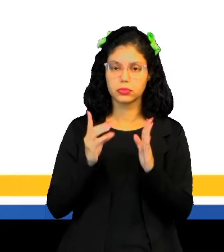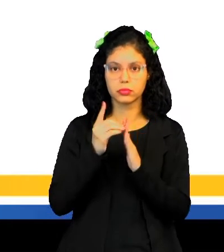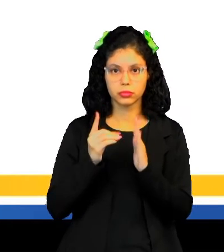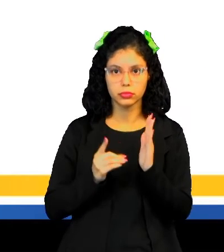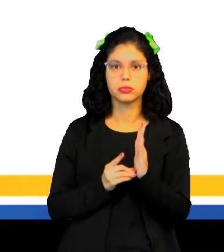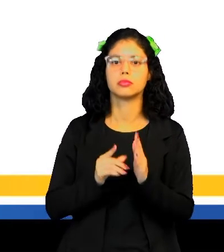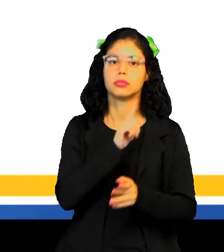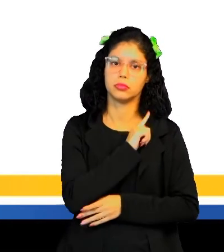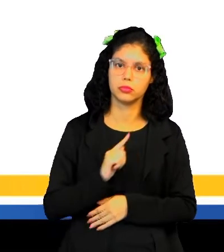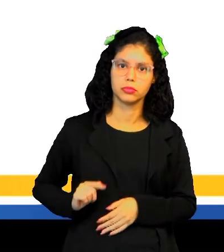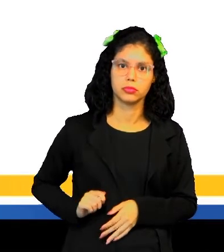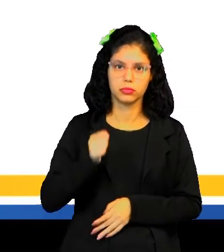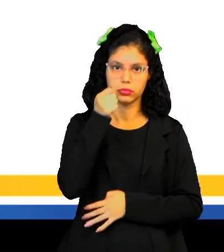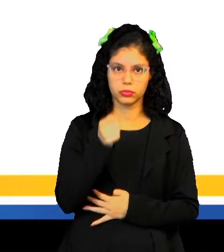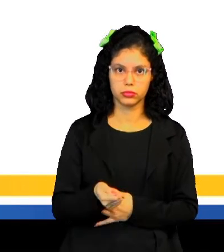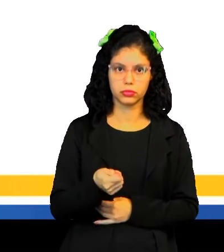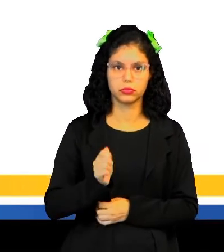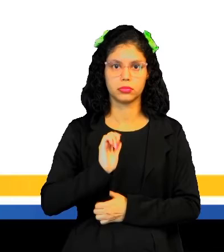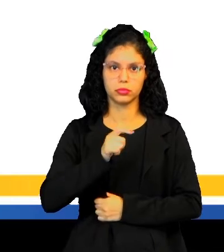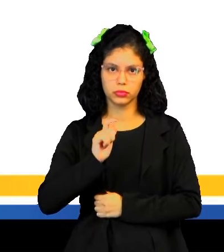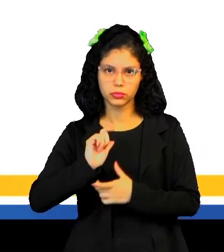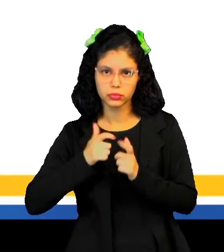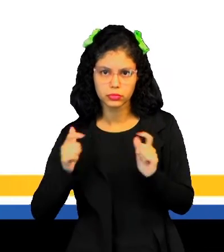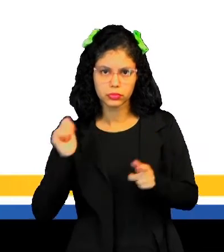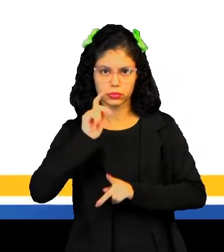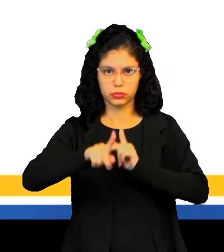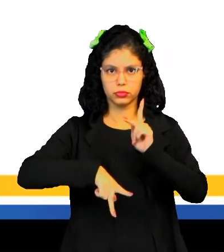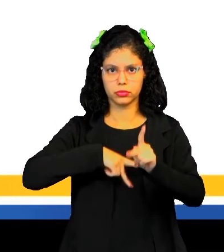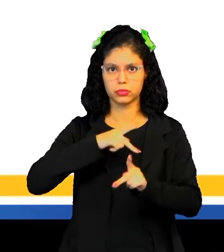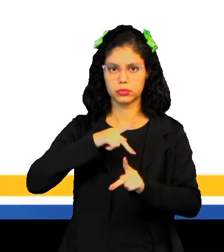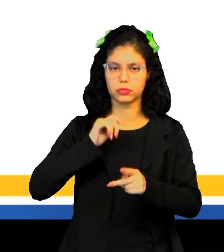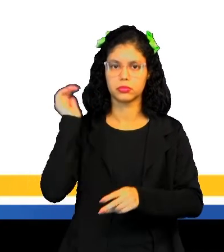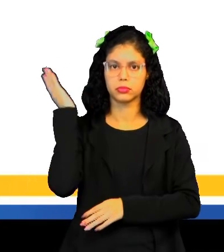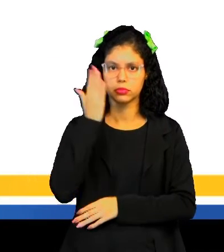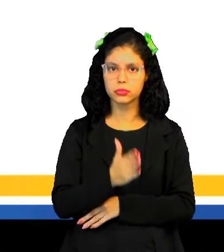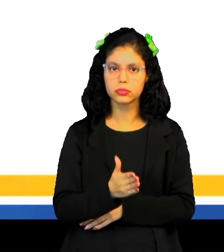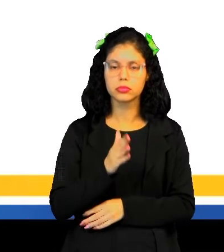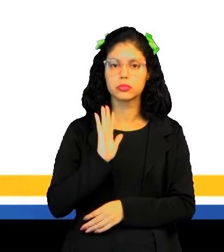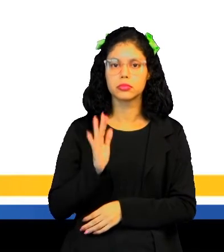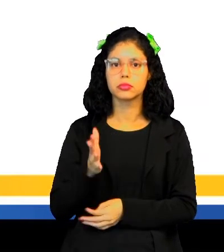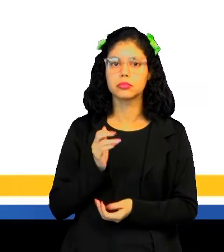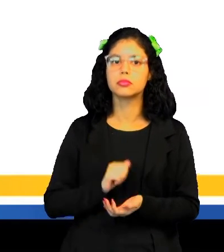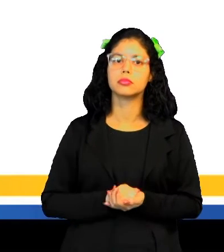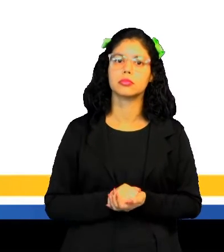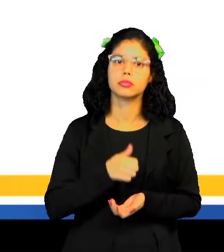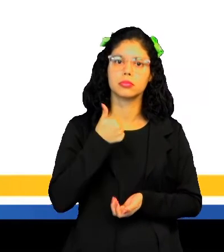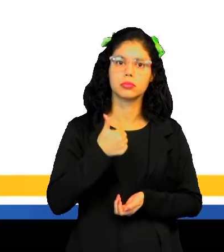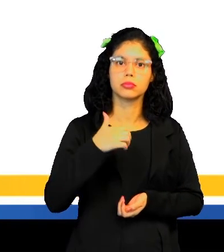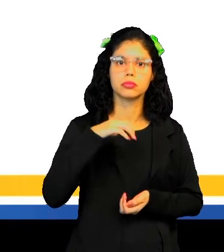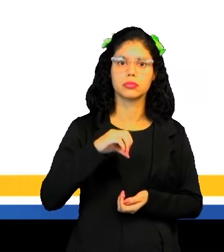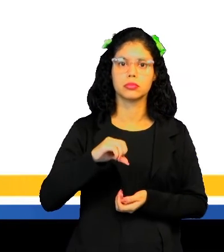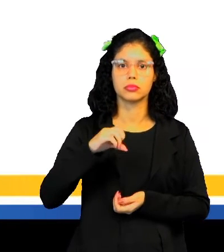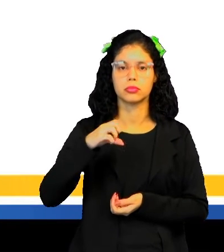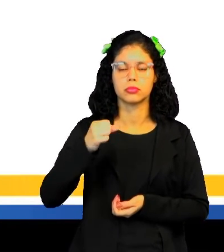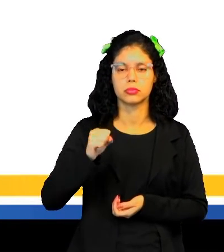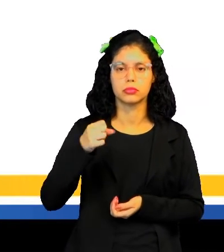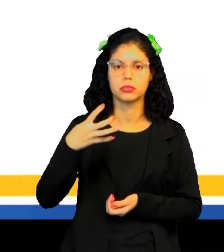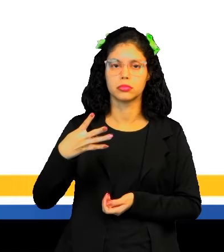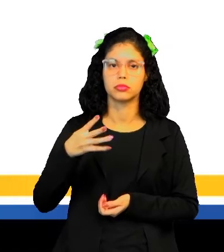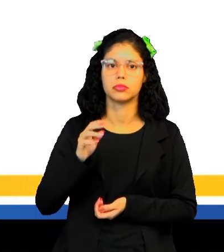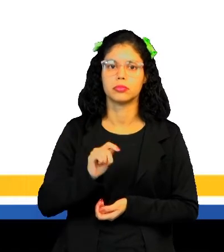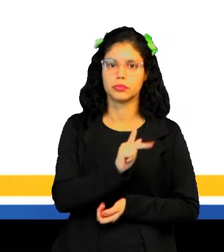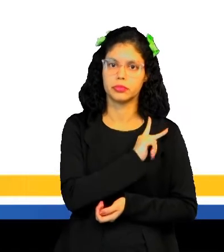governos militares e de intensa campanha popular pelas diretas já em 1984, as